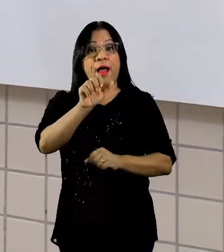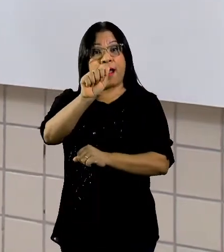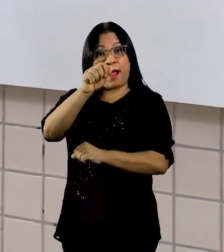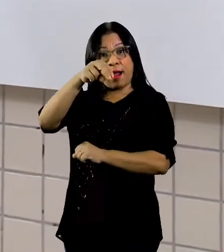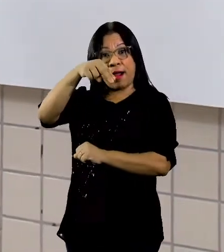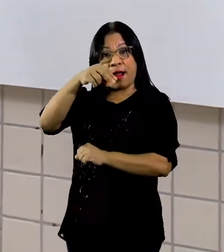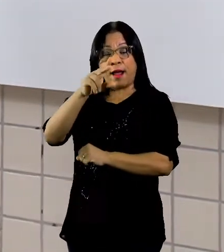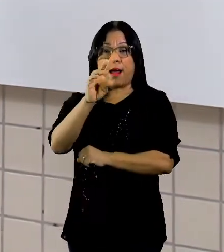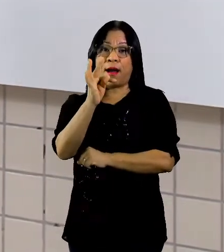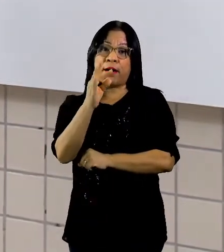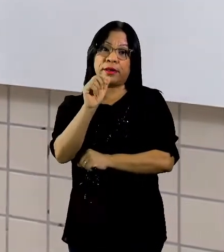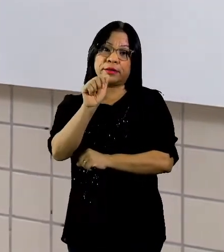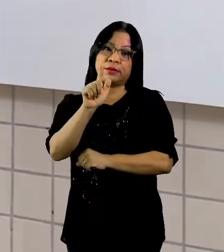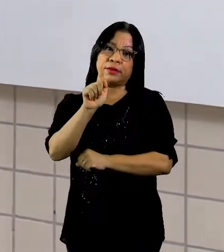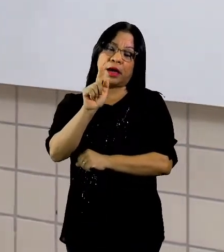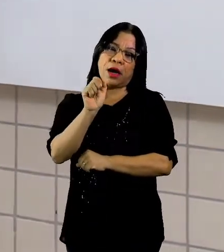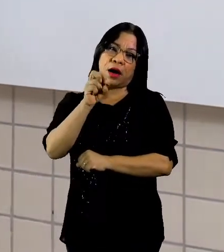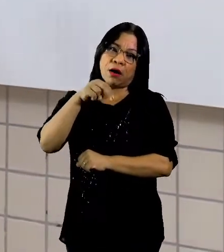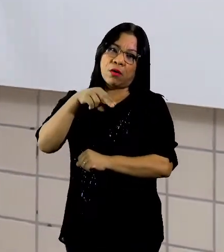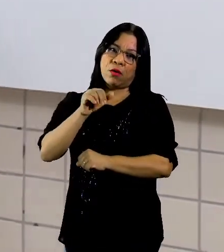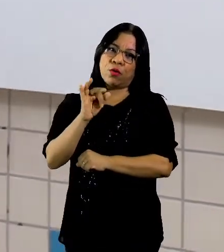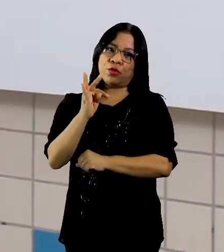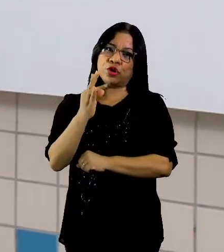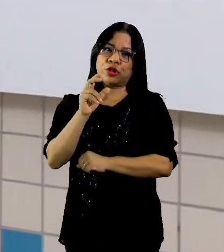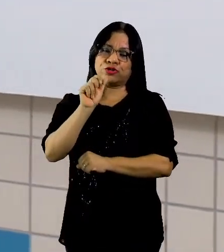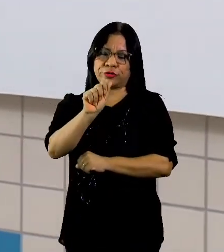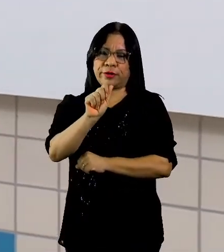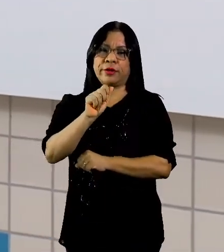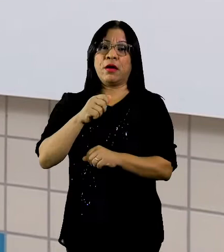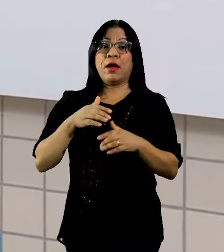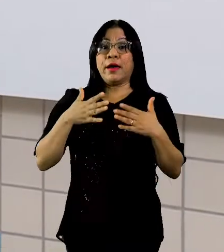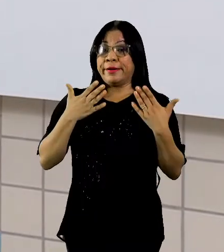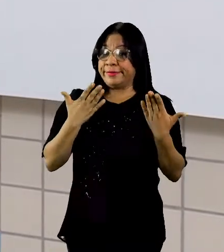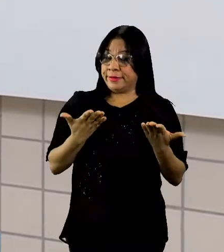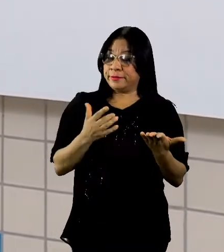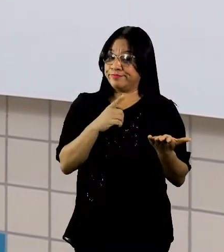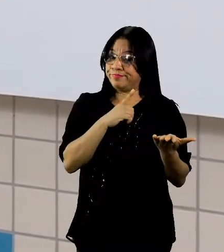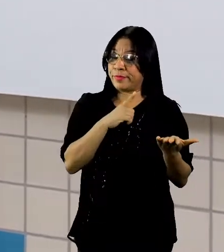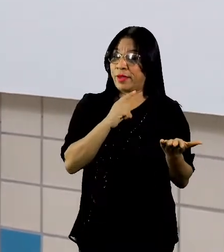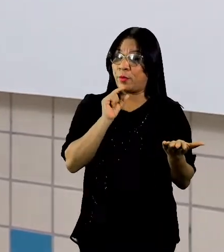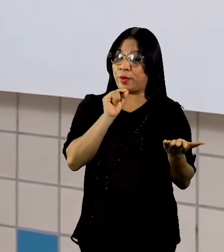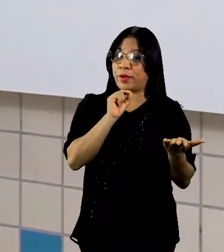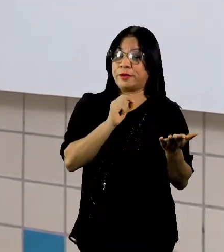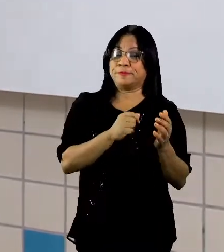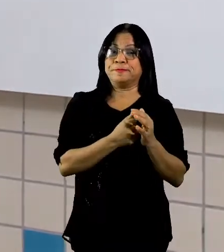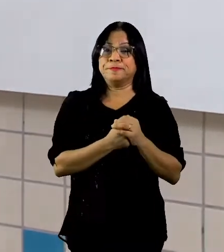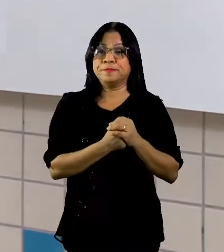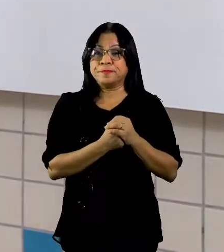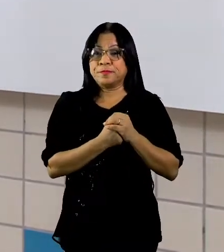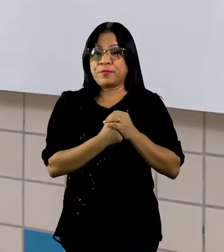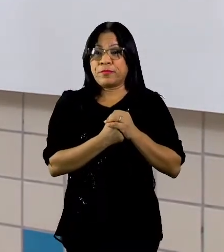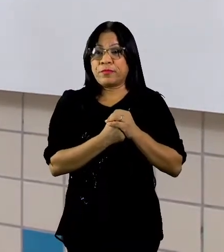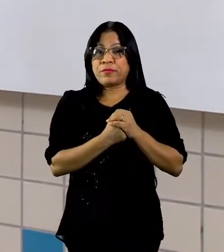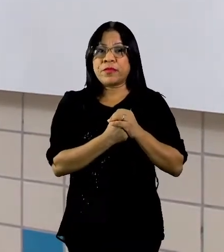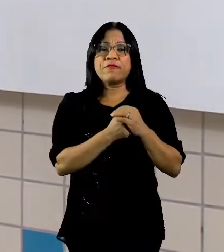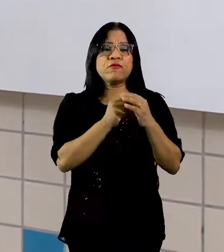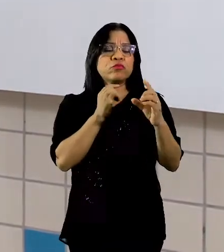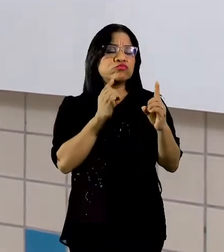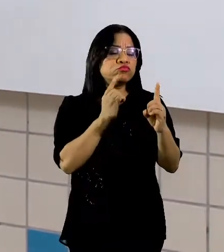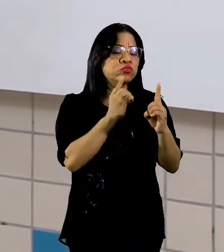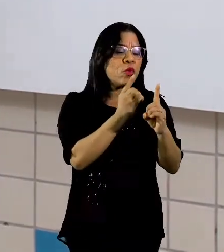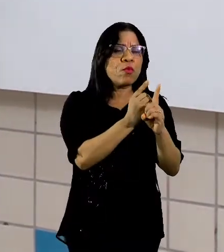personagens secundários. Neste tópico aqui, vocês vão identificar todos